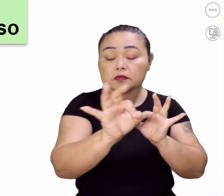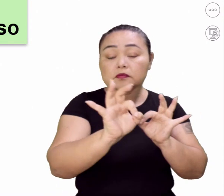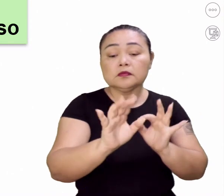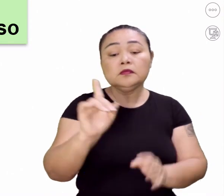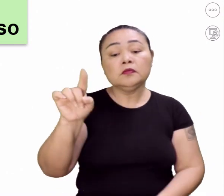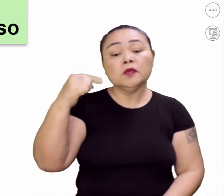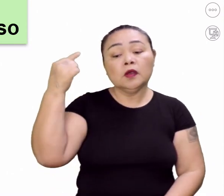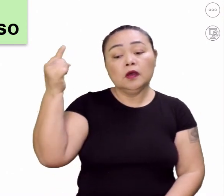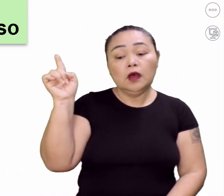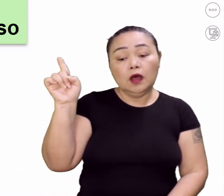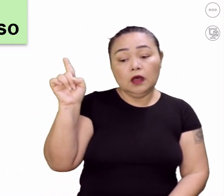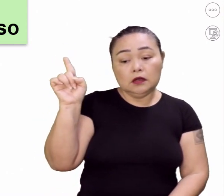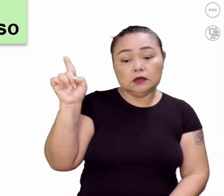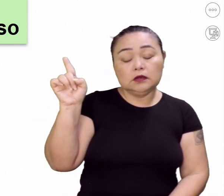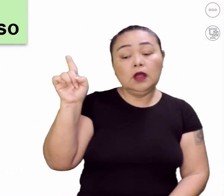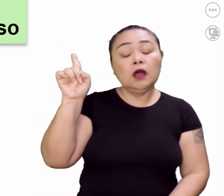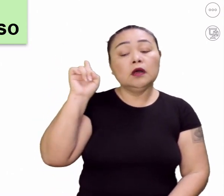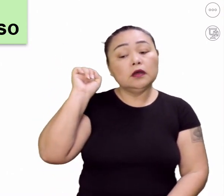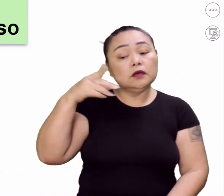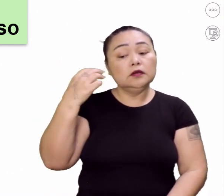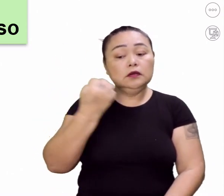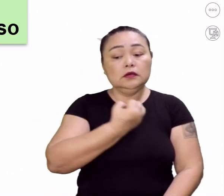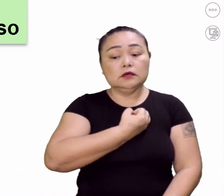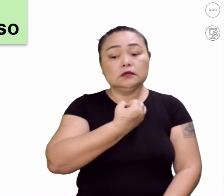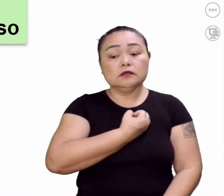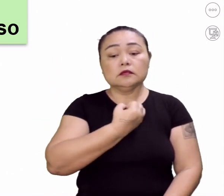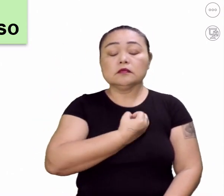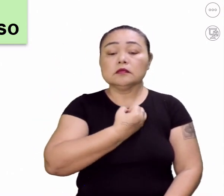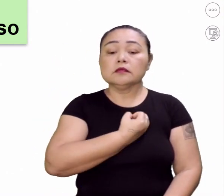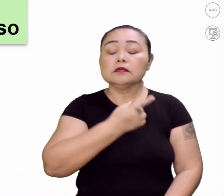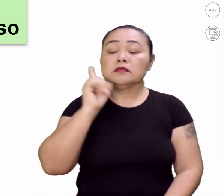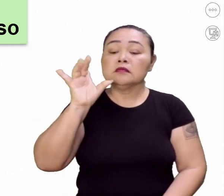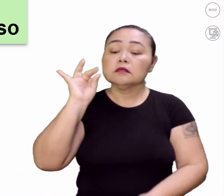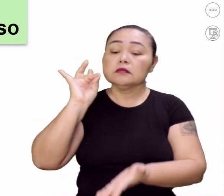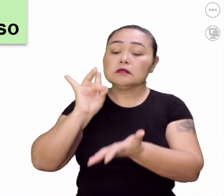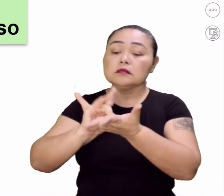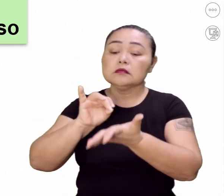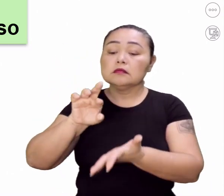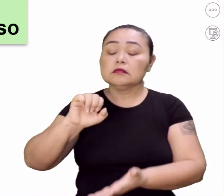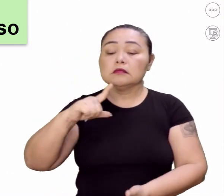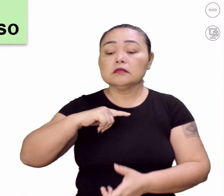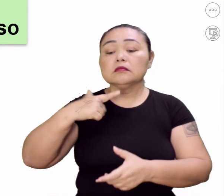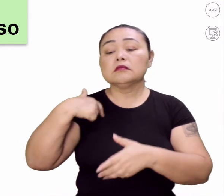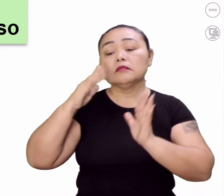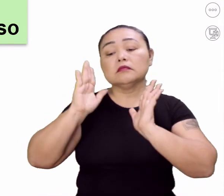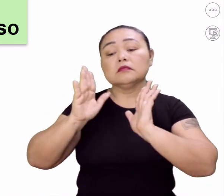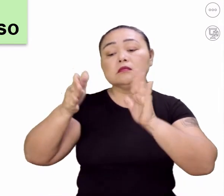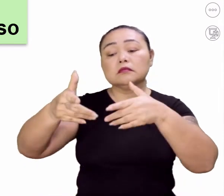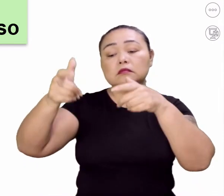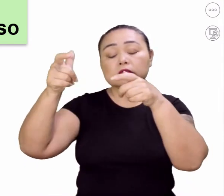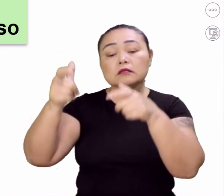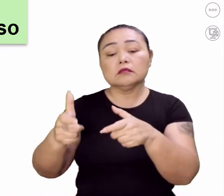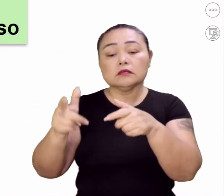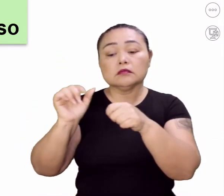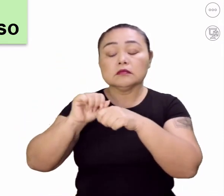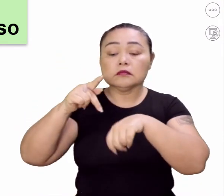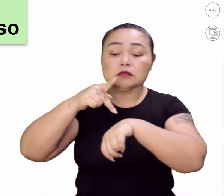é aquele número real da quantidade de pessoas de um determinado lugar. Muito É bem. isso? E um